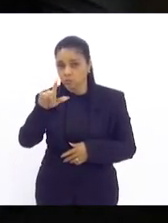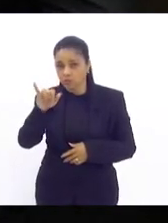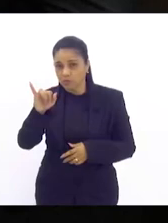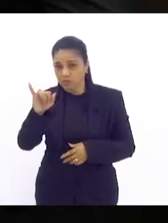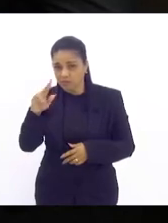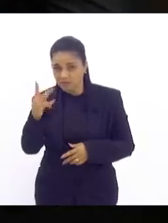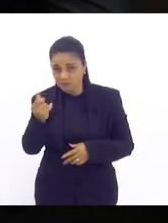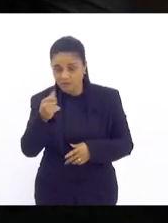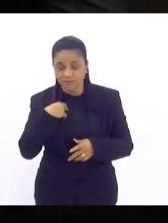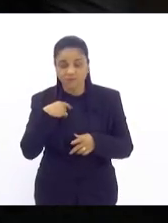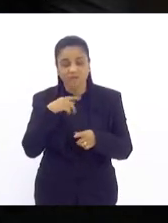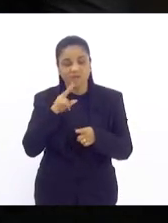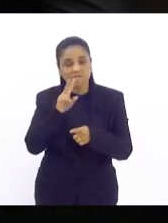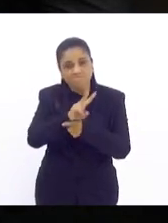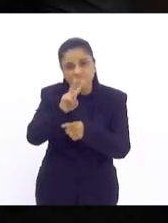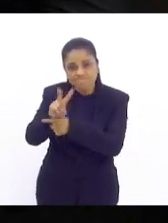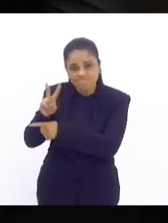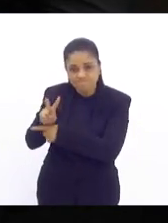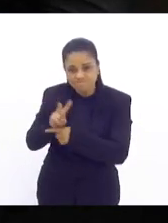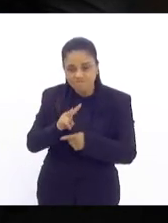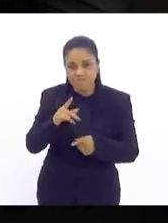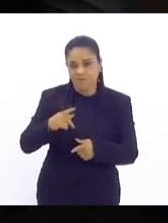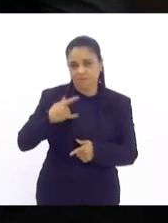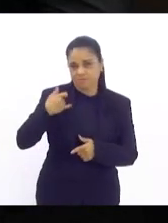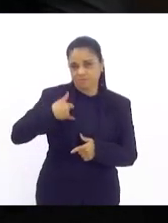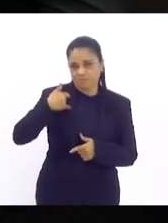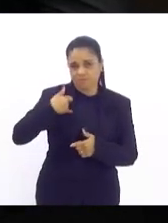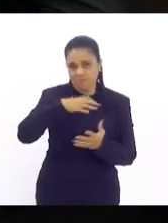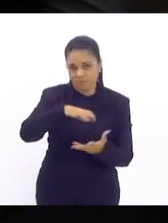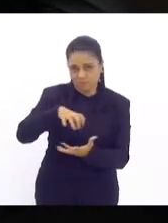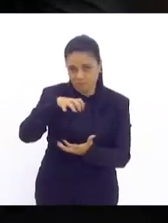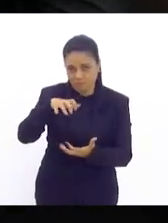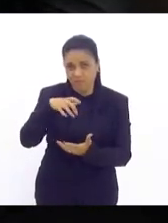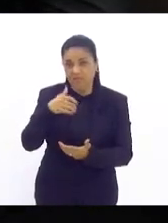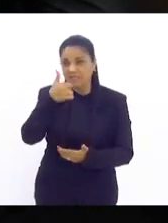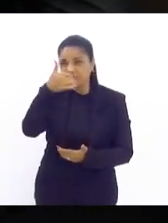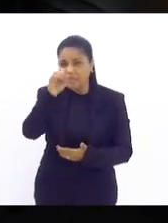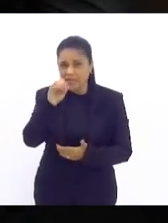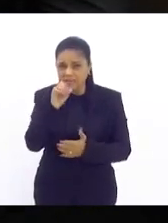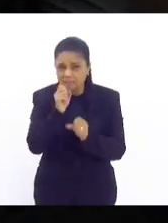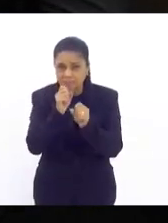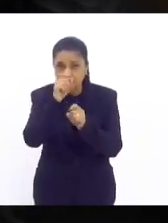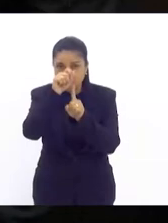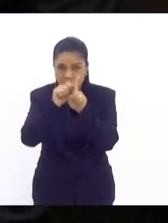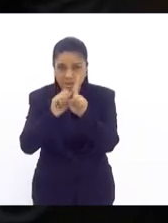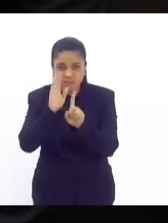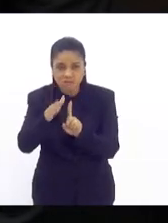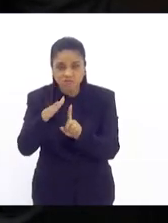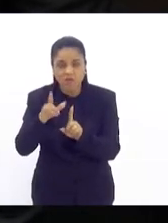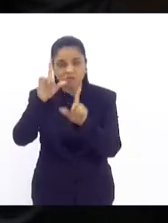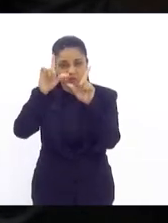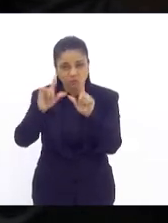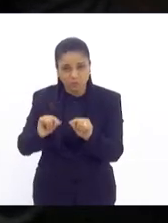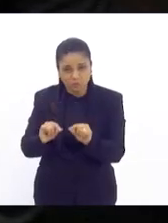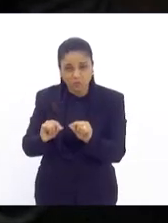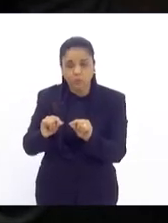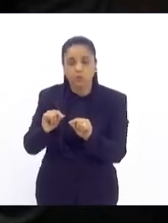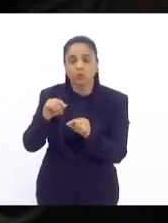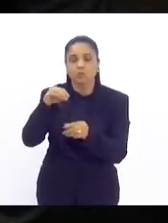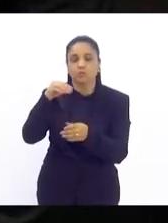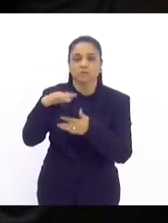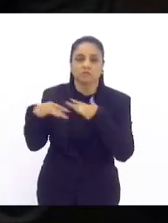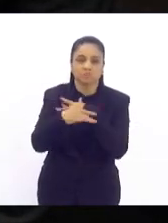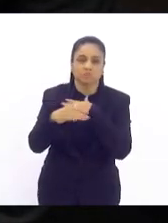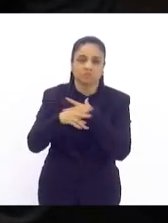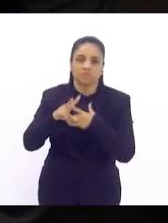em Volta Redonda há mais de 10 meses e já houve uma redução nos casos de violência contra a pessoa